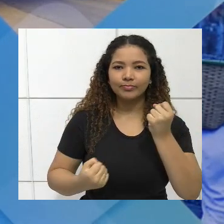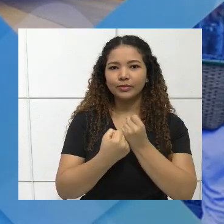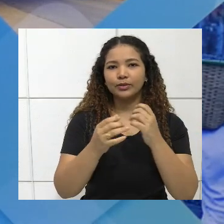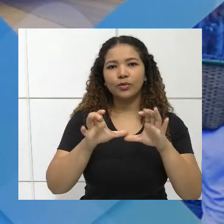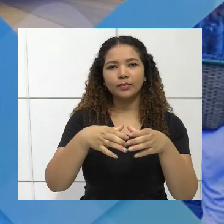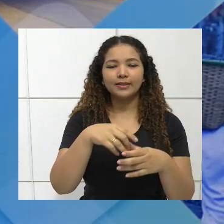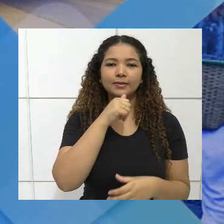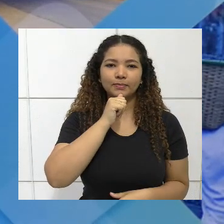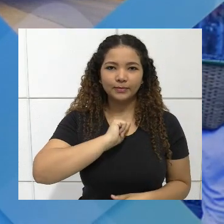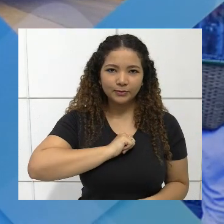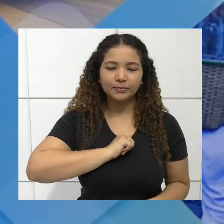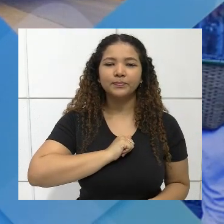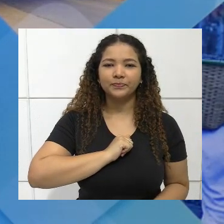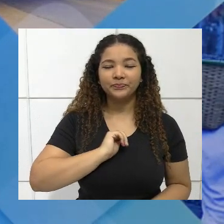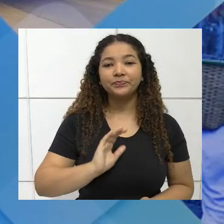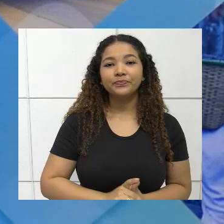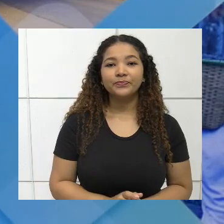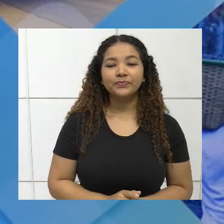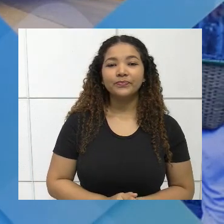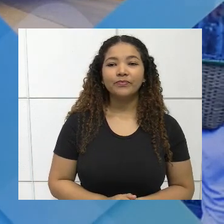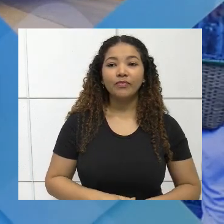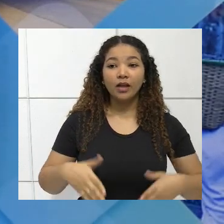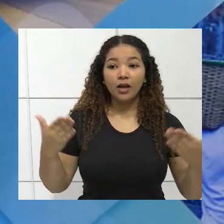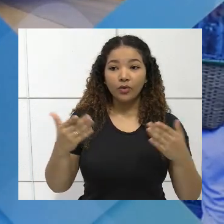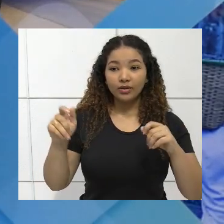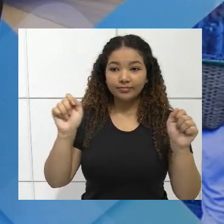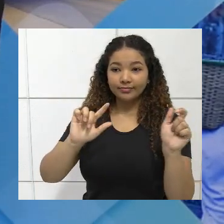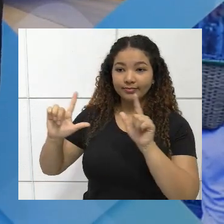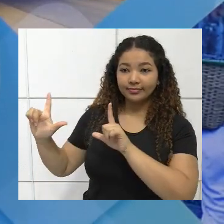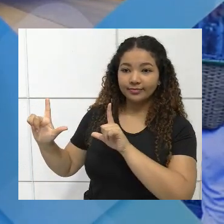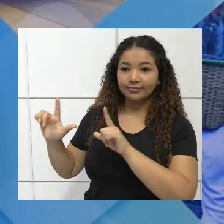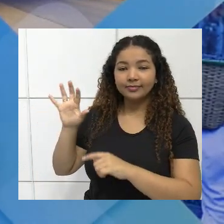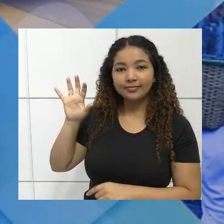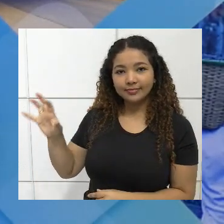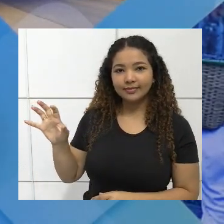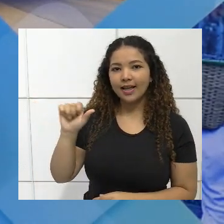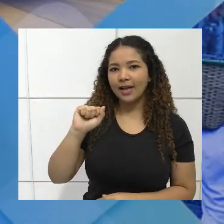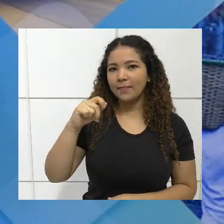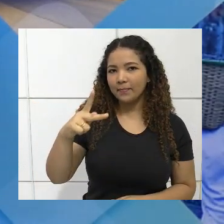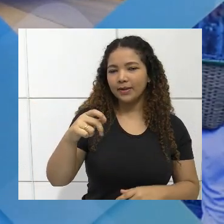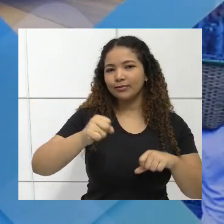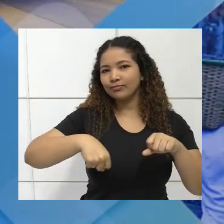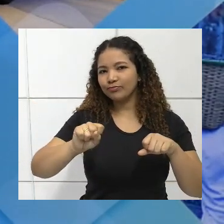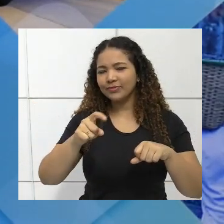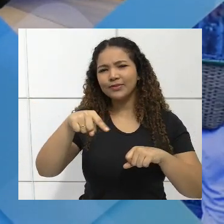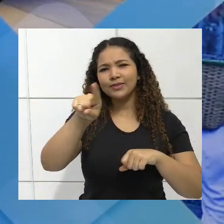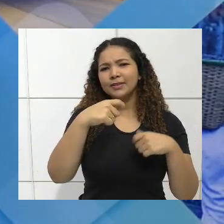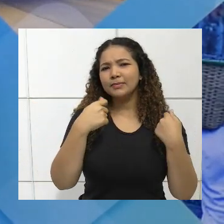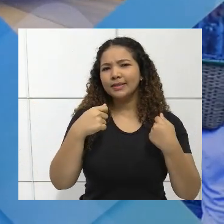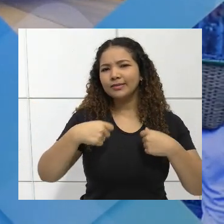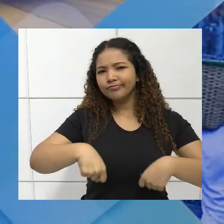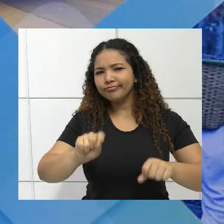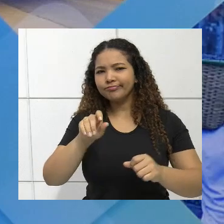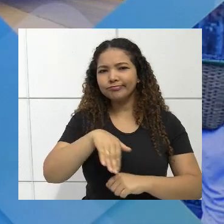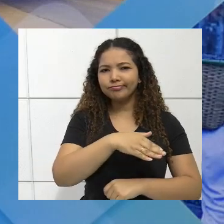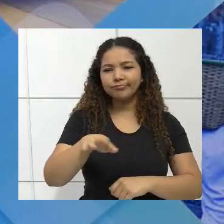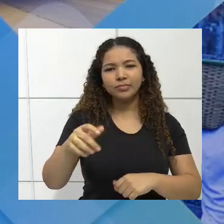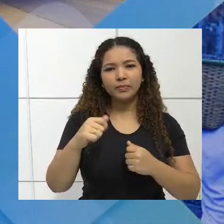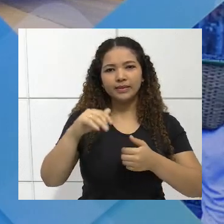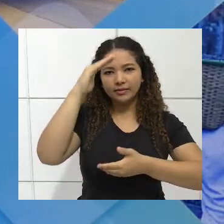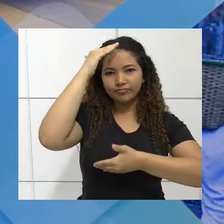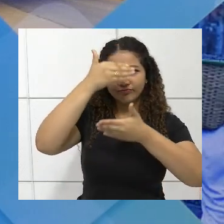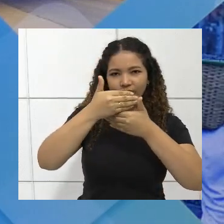comunidade abaetetubense. Nildo, bota na tela a AP Motopeças. Você que vai pegar a estrada utilizando capacete, sendo habilitado,